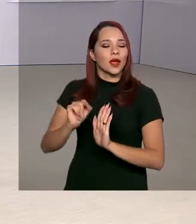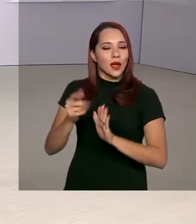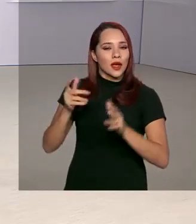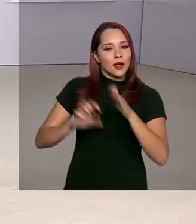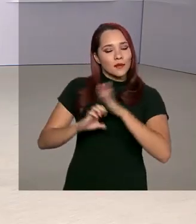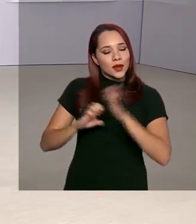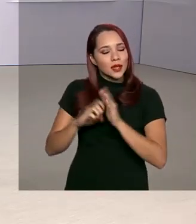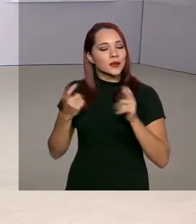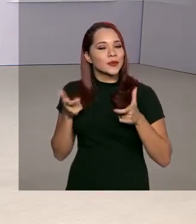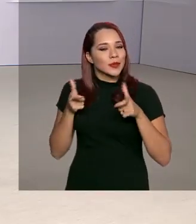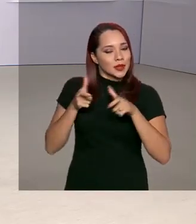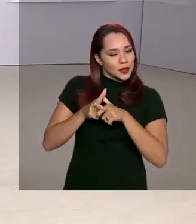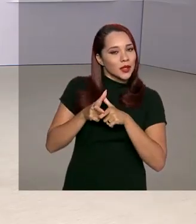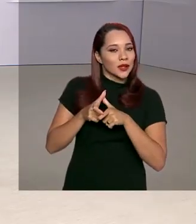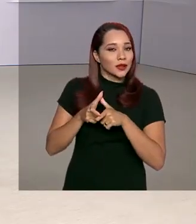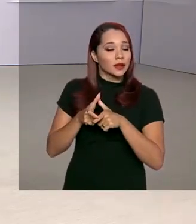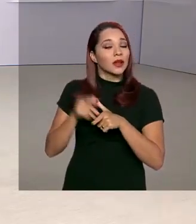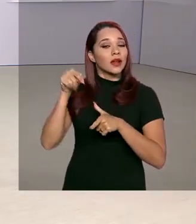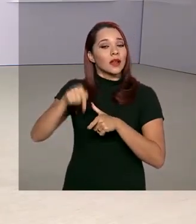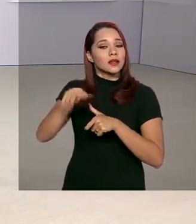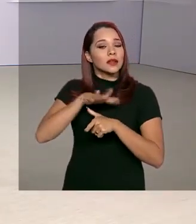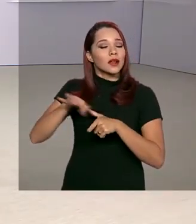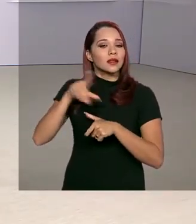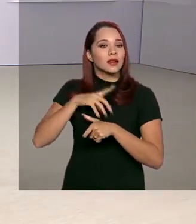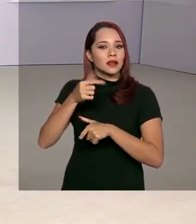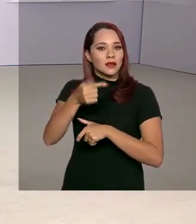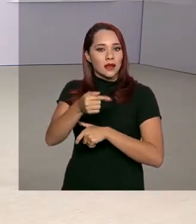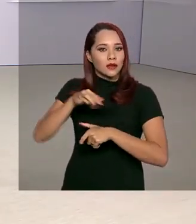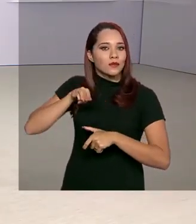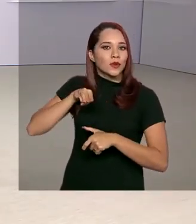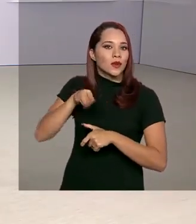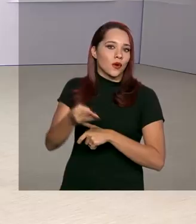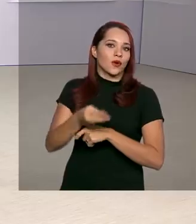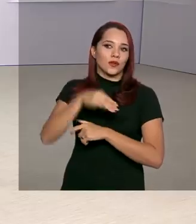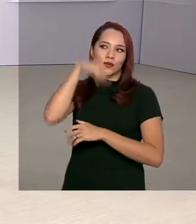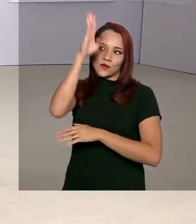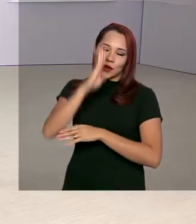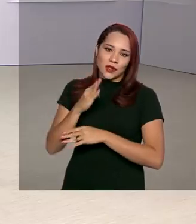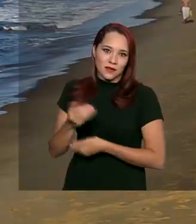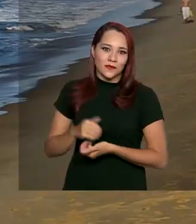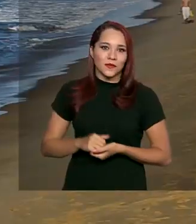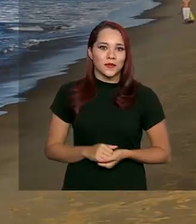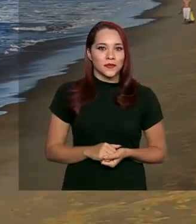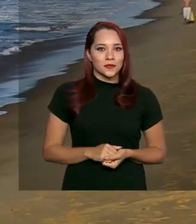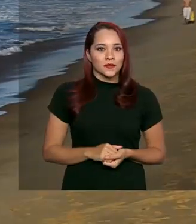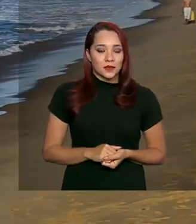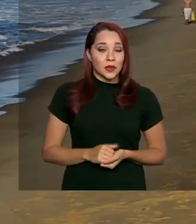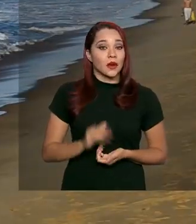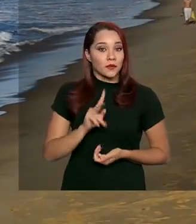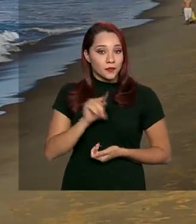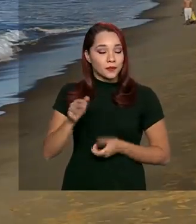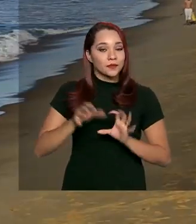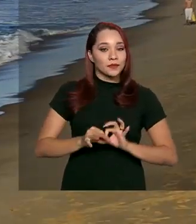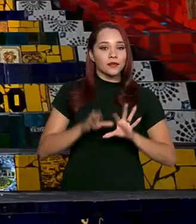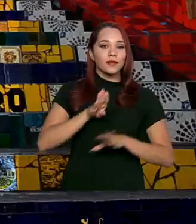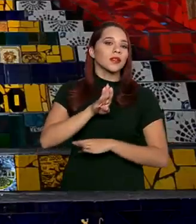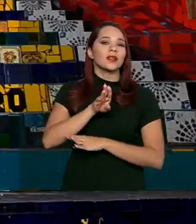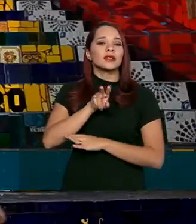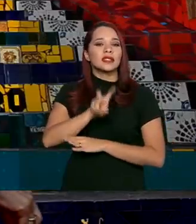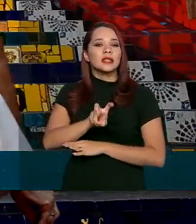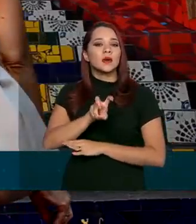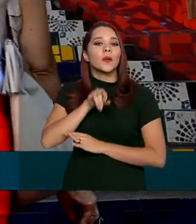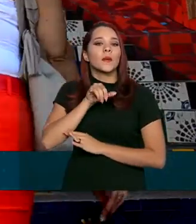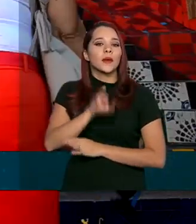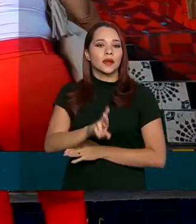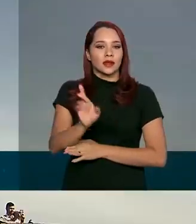e pequenas empresas. O setor emprega cerca de 7 milhões de brasileiros. Serão liberados 5 bilhões